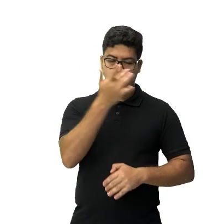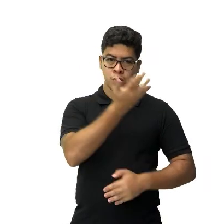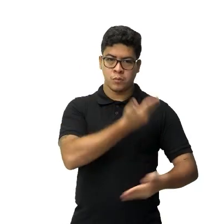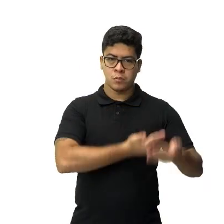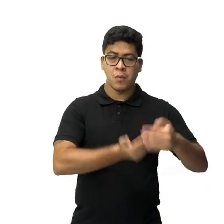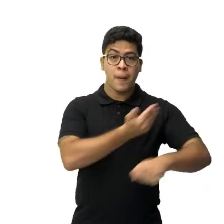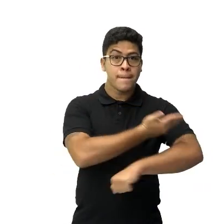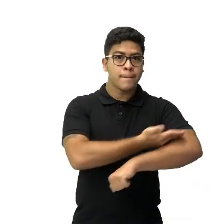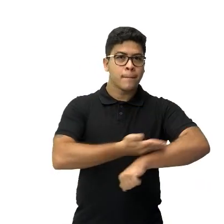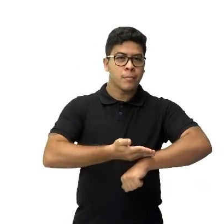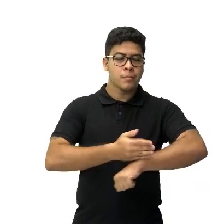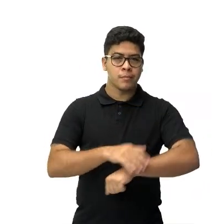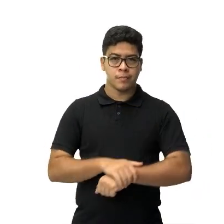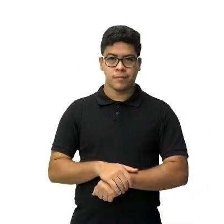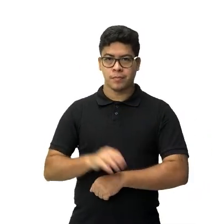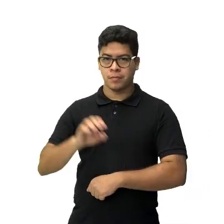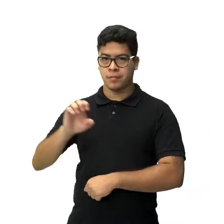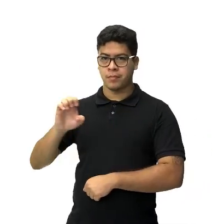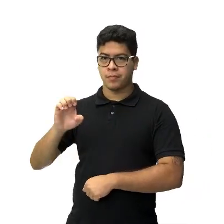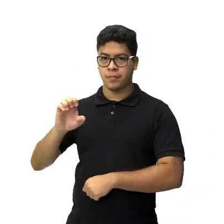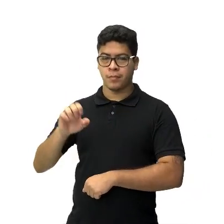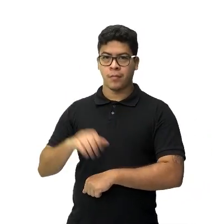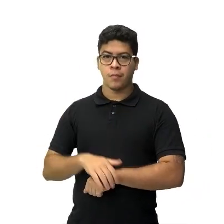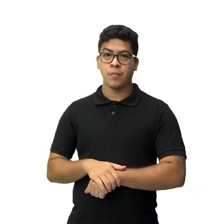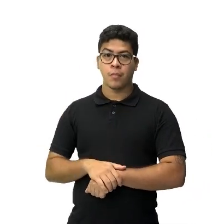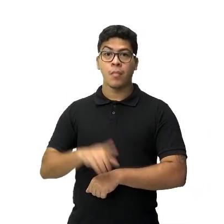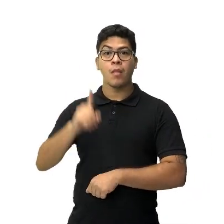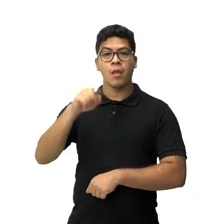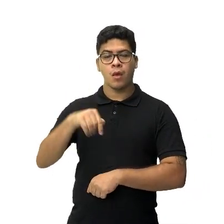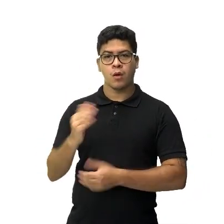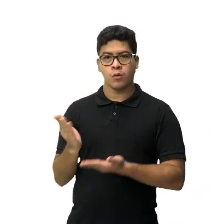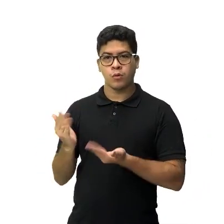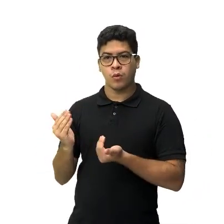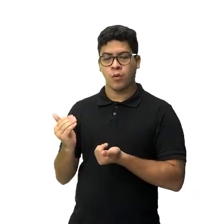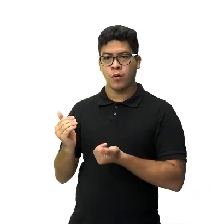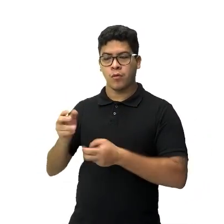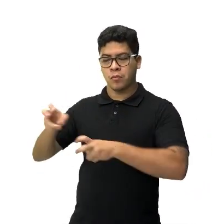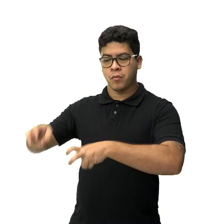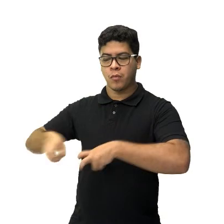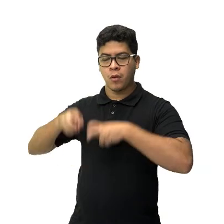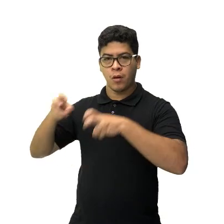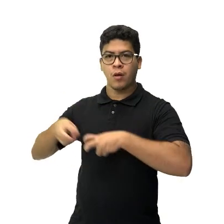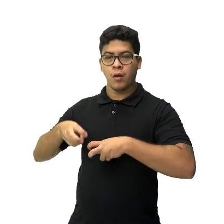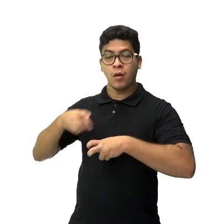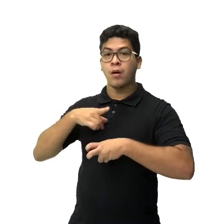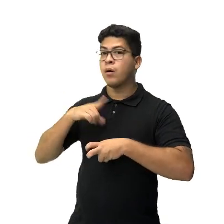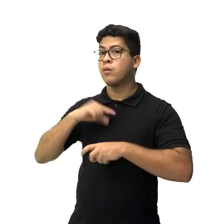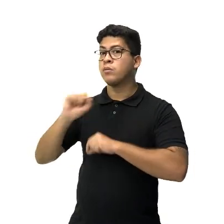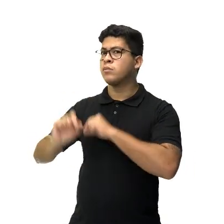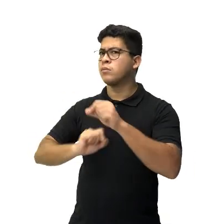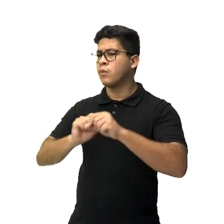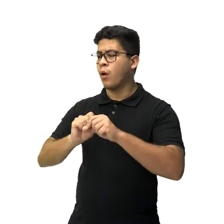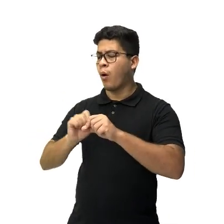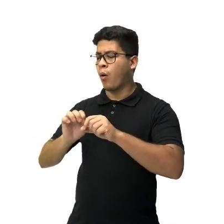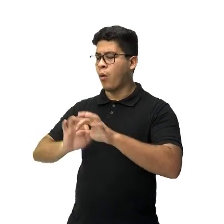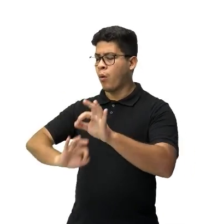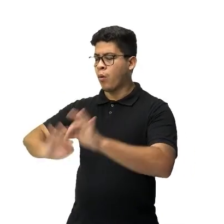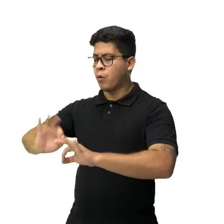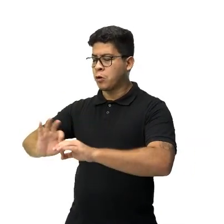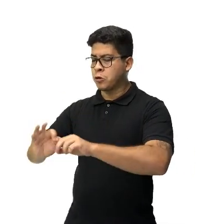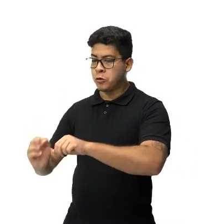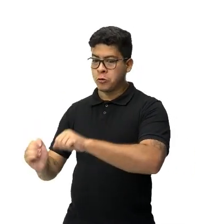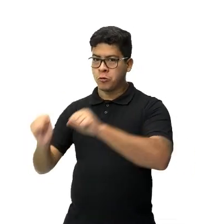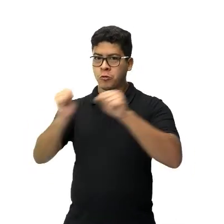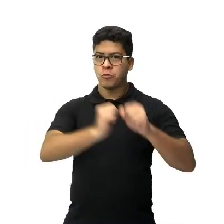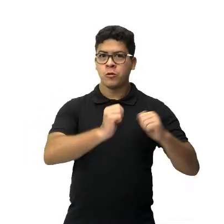Letra E: são jovens ruralistas em atividades nos centros